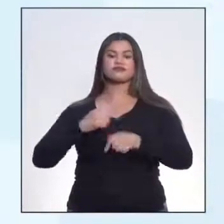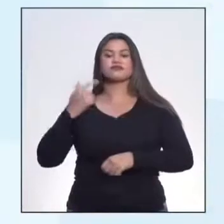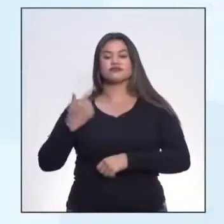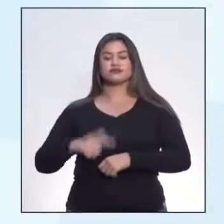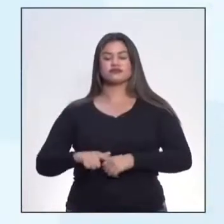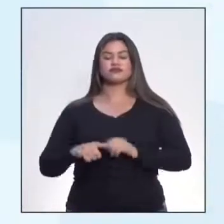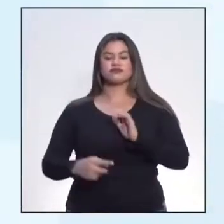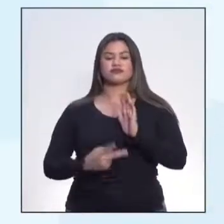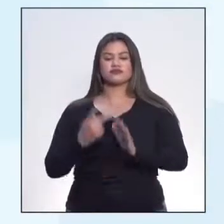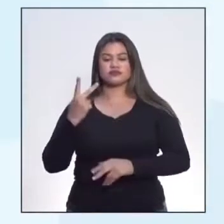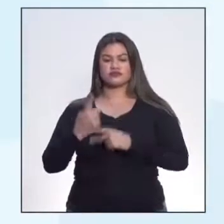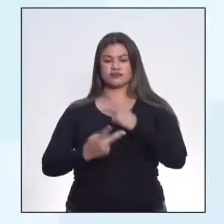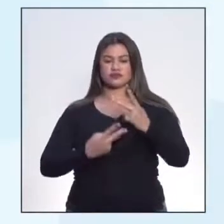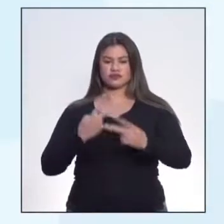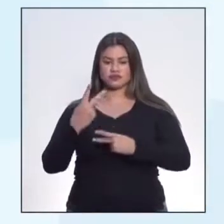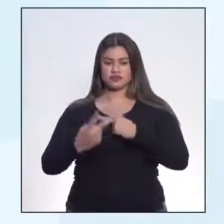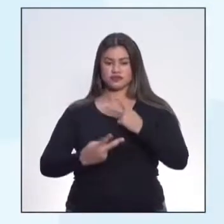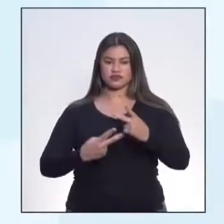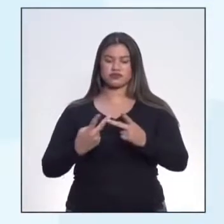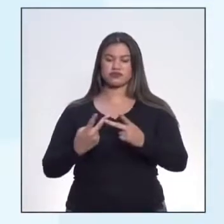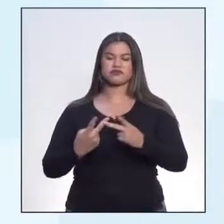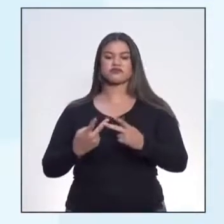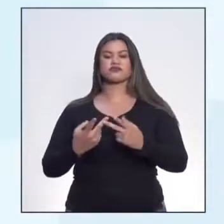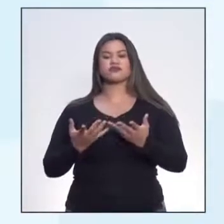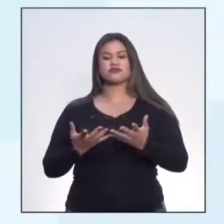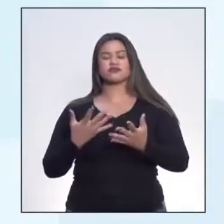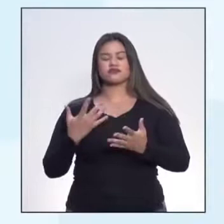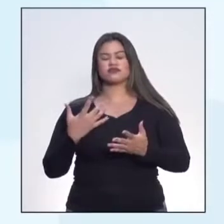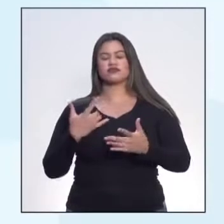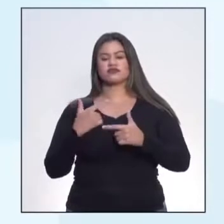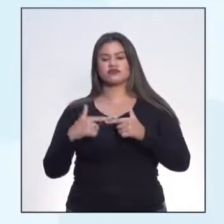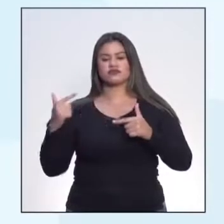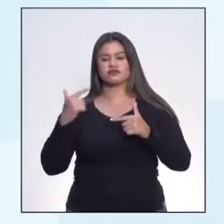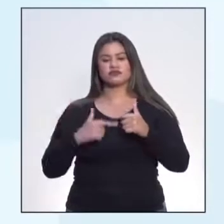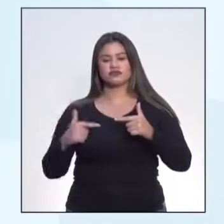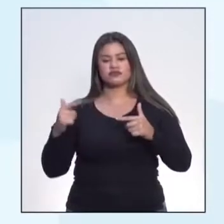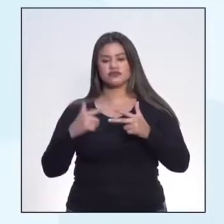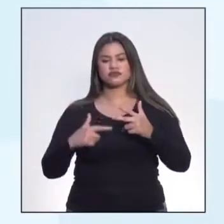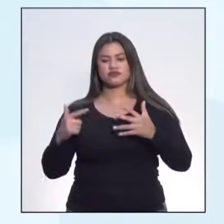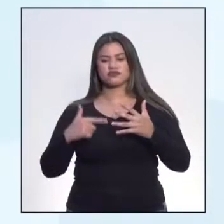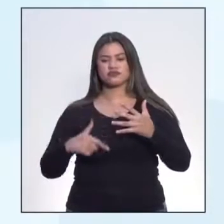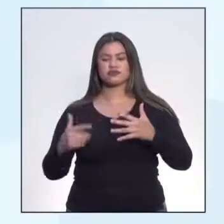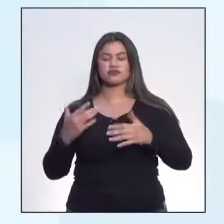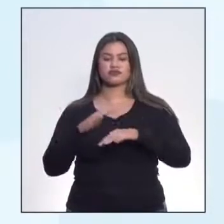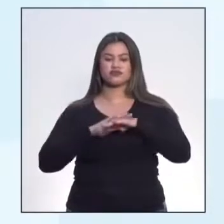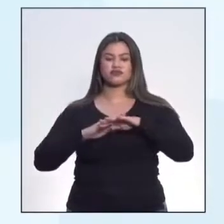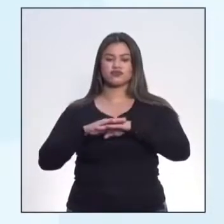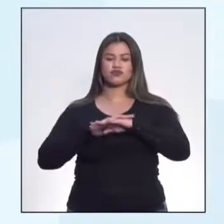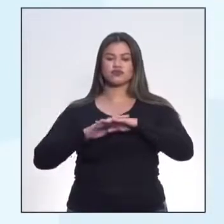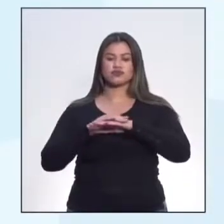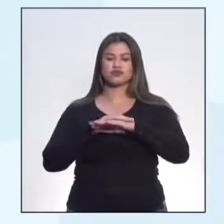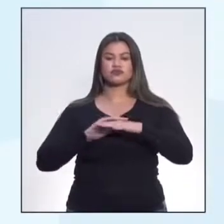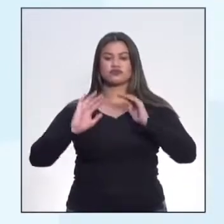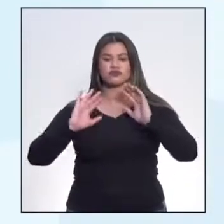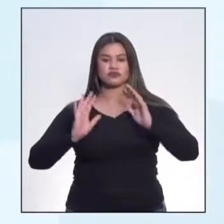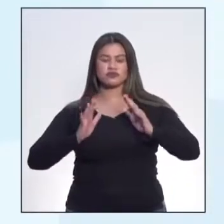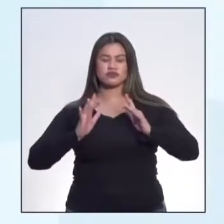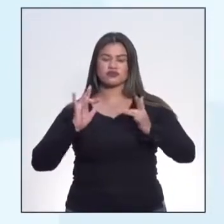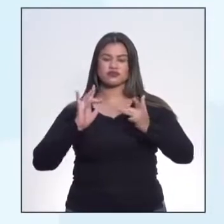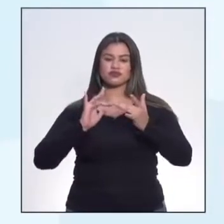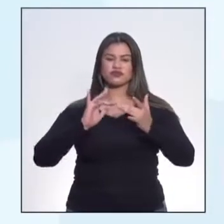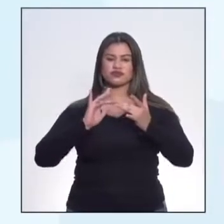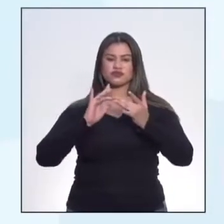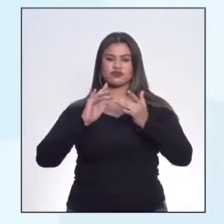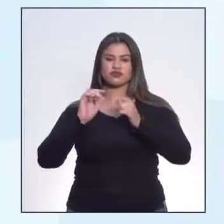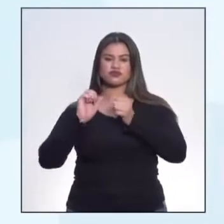2º bimestre, né? Nós já estamos aqui há algumas semanas conversando com vocês estão aí sempre em contato, em